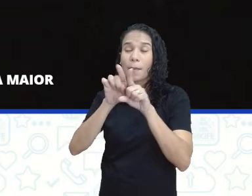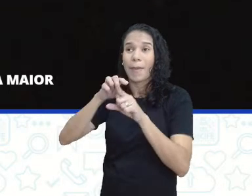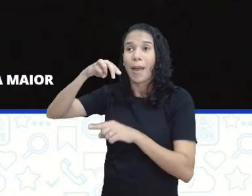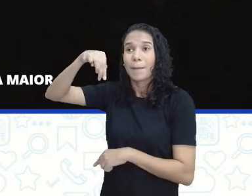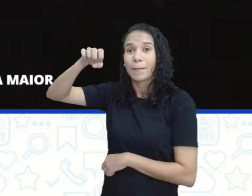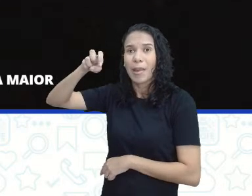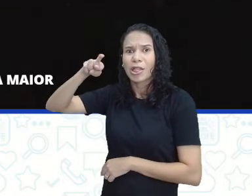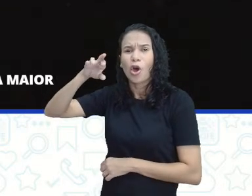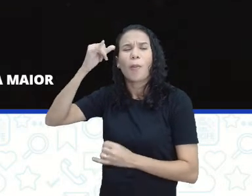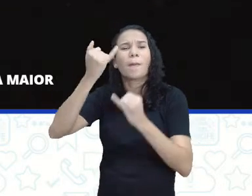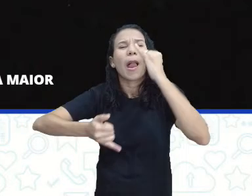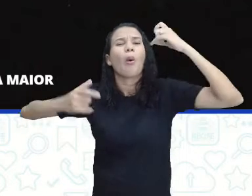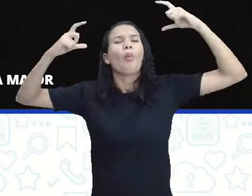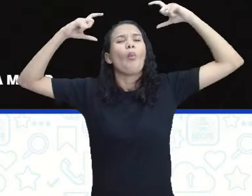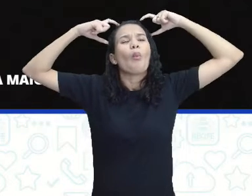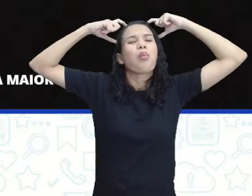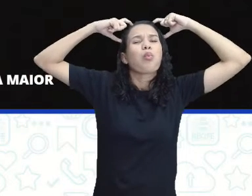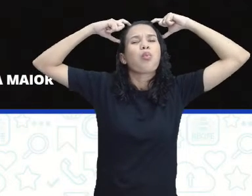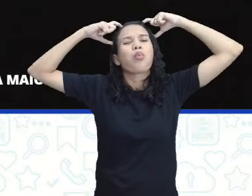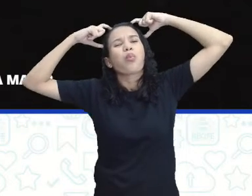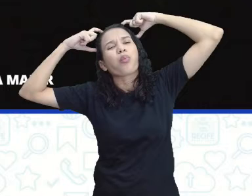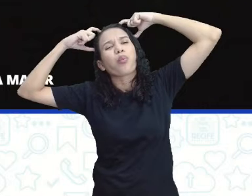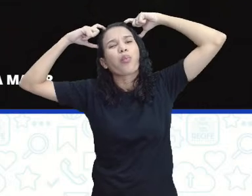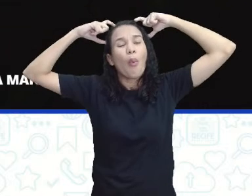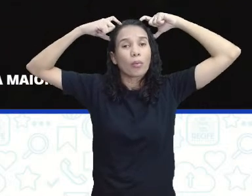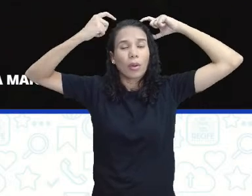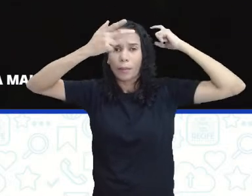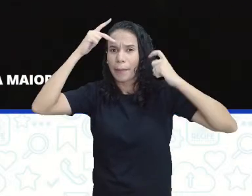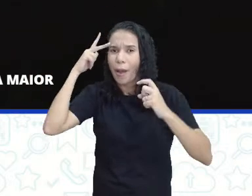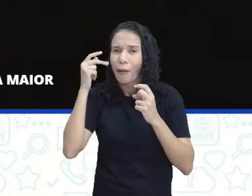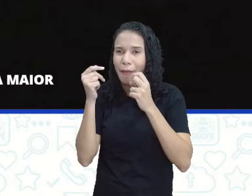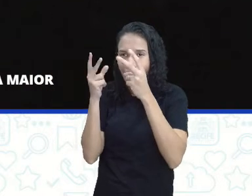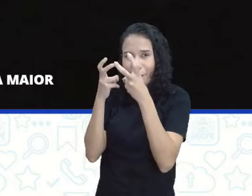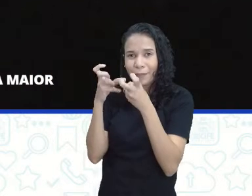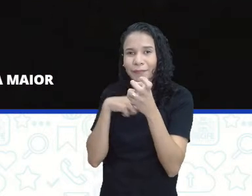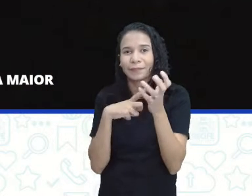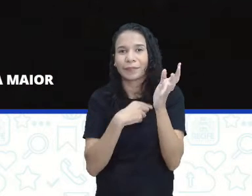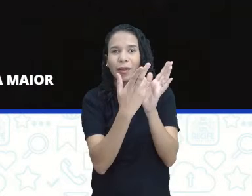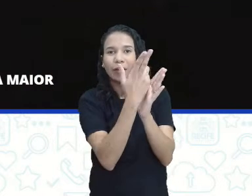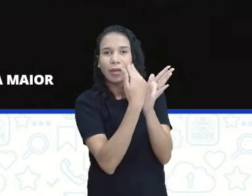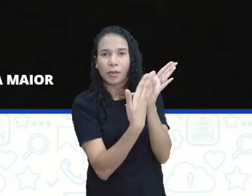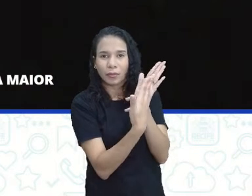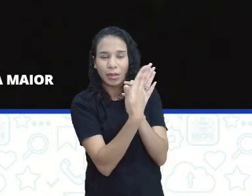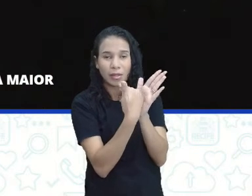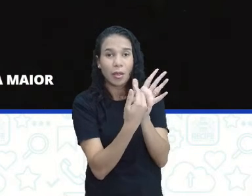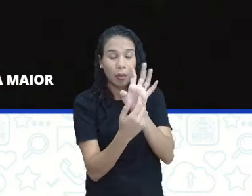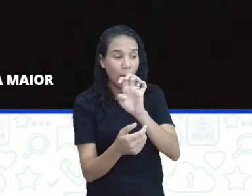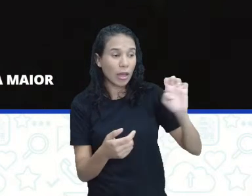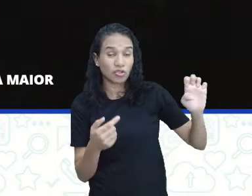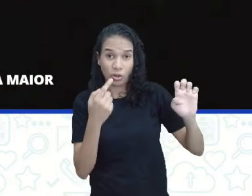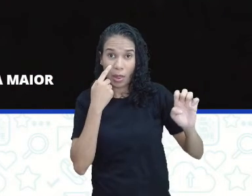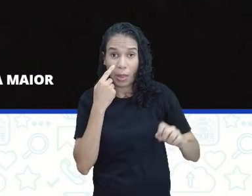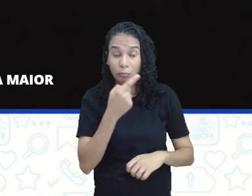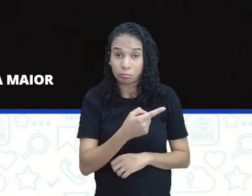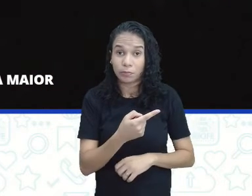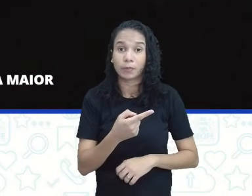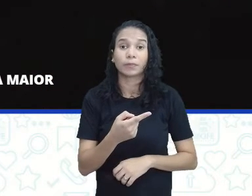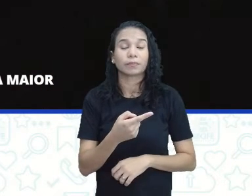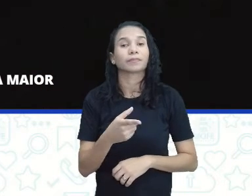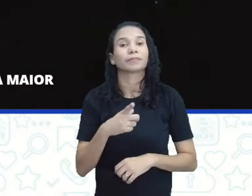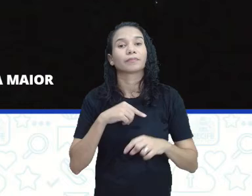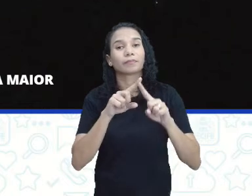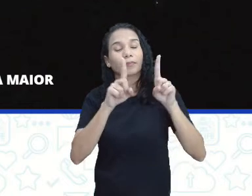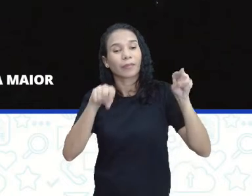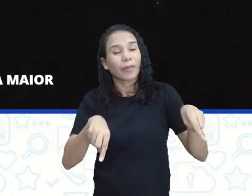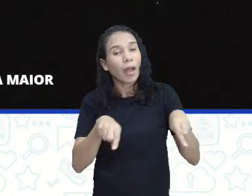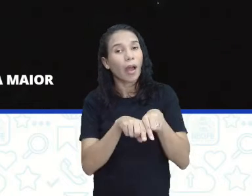realmente uma ursinha, tá certo? Se você reparar aí, tem um desenho do seu lado esquerdo aí, inferior, na